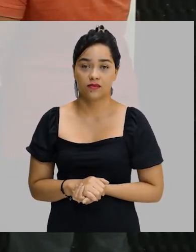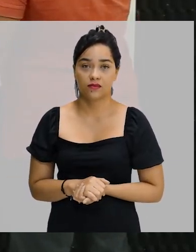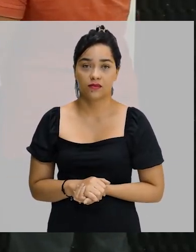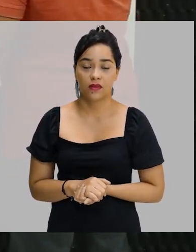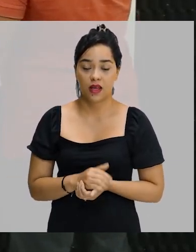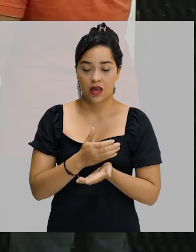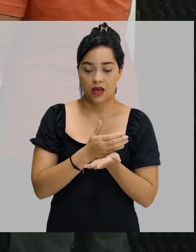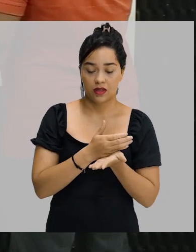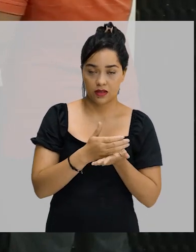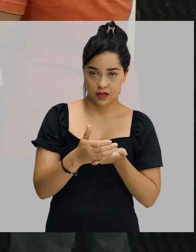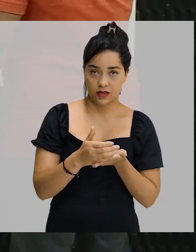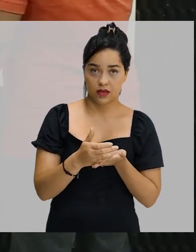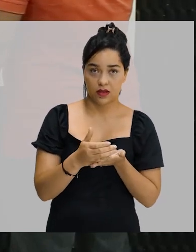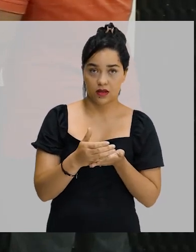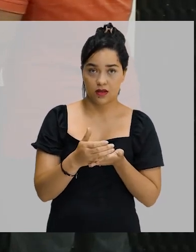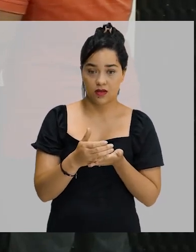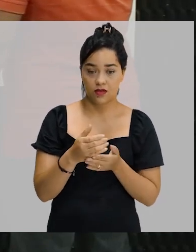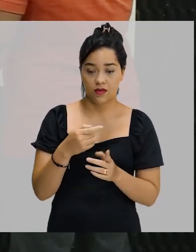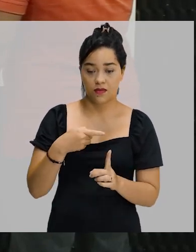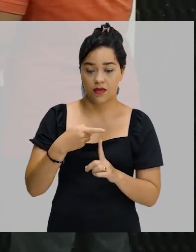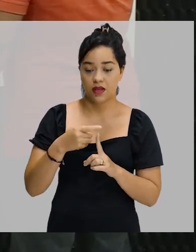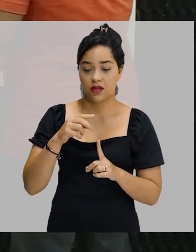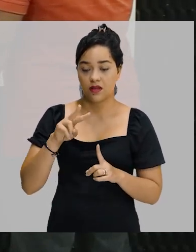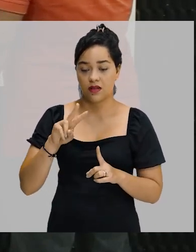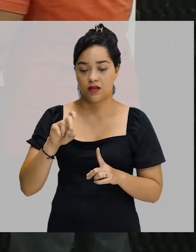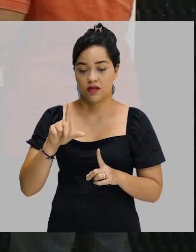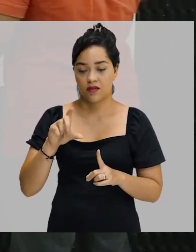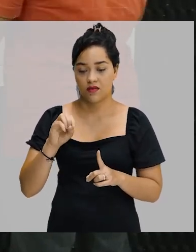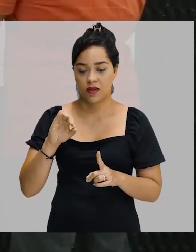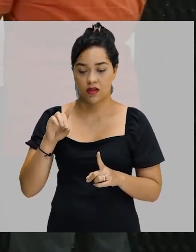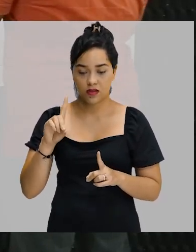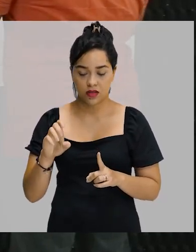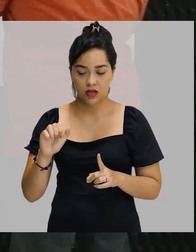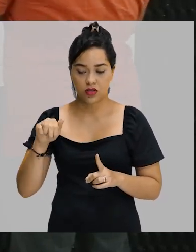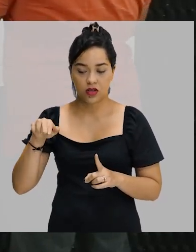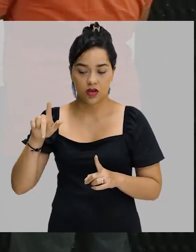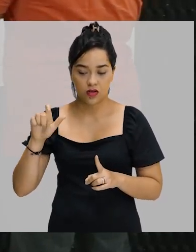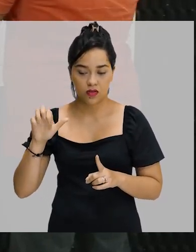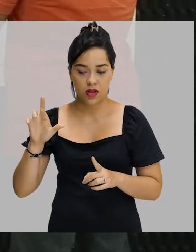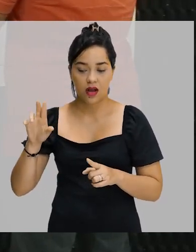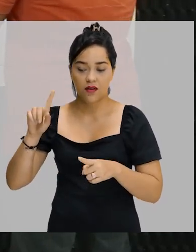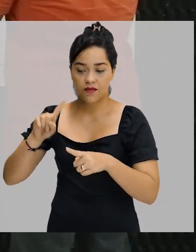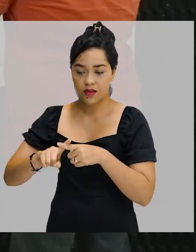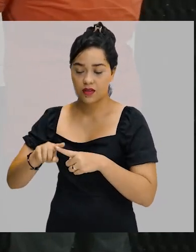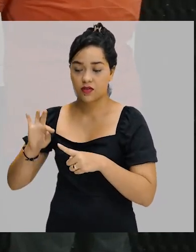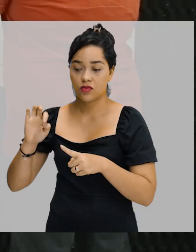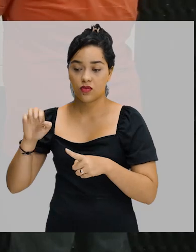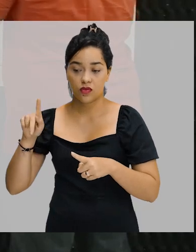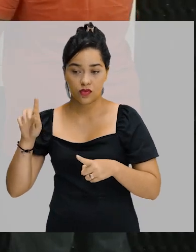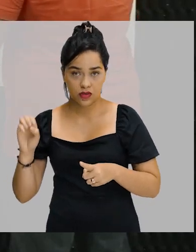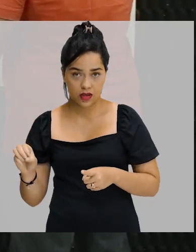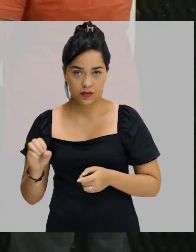Ângulo inicial, velocidade angular, vezes o tempo.